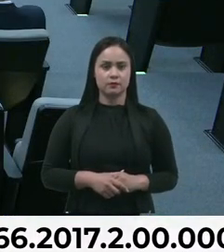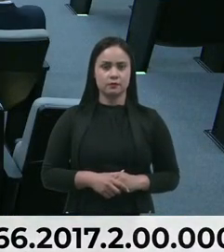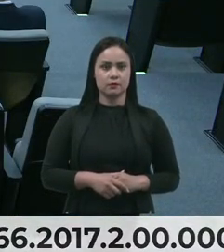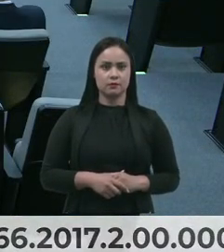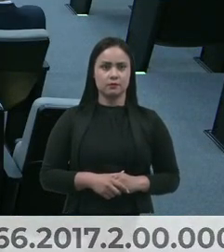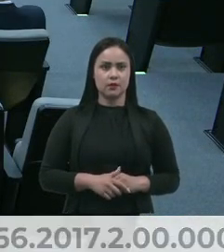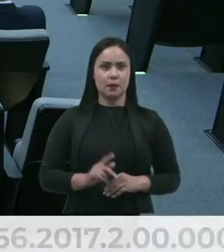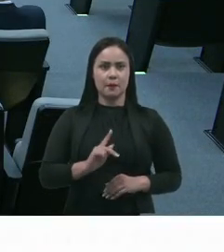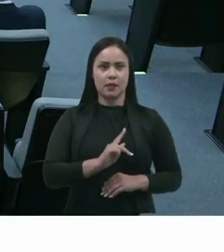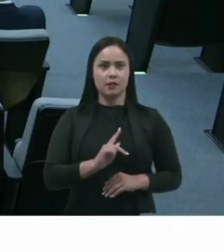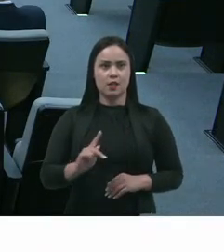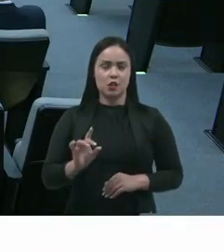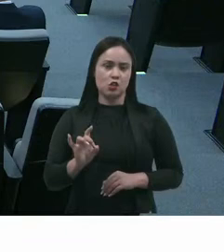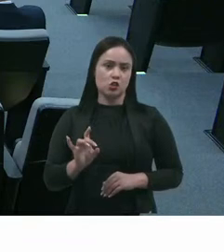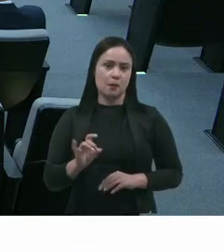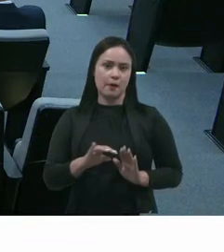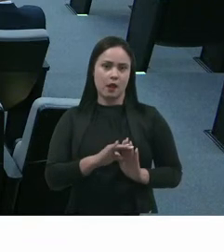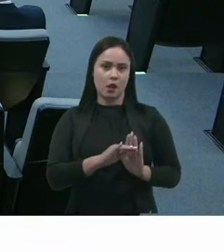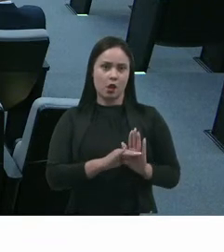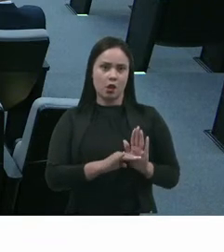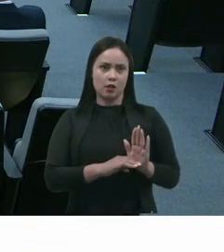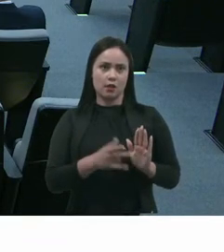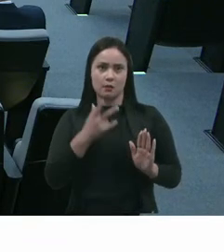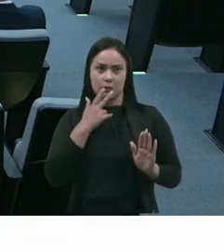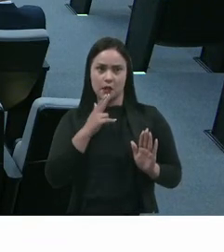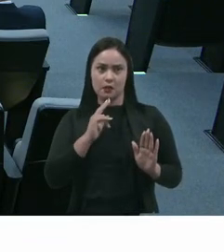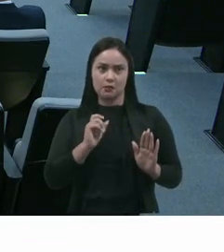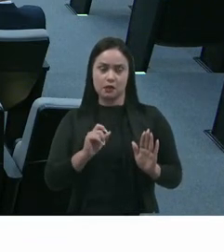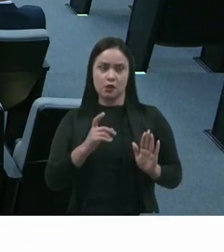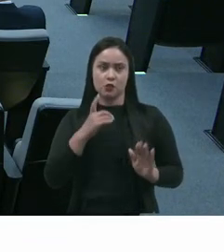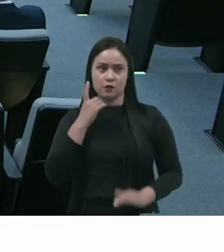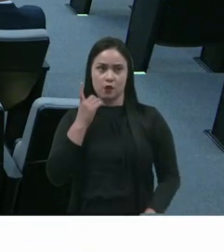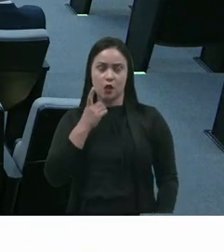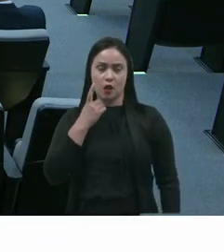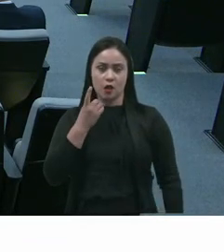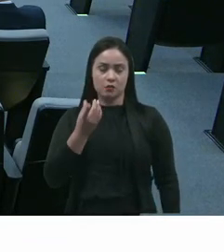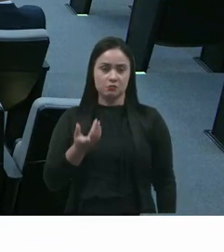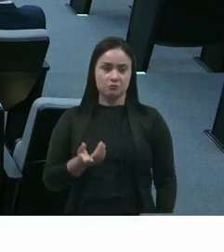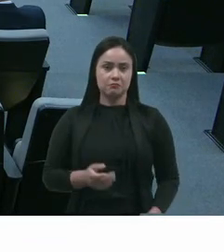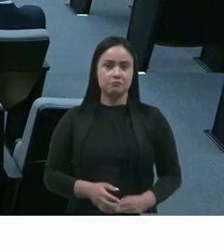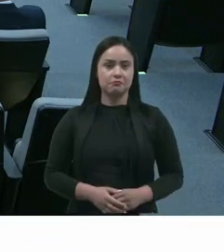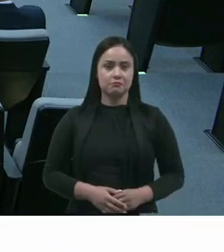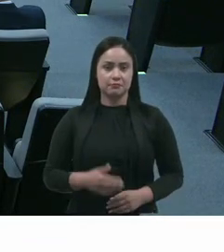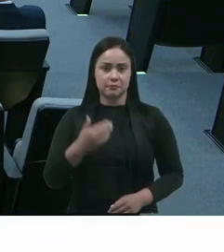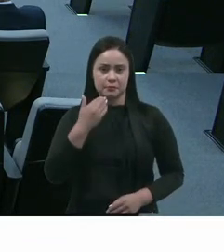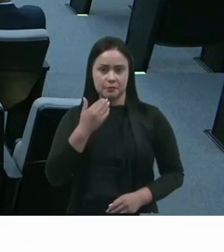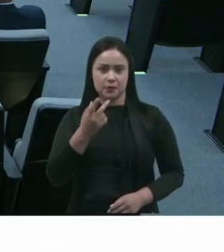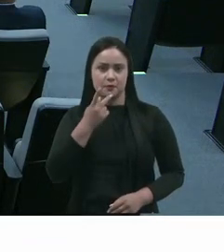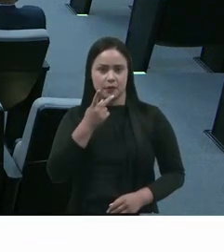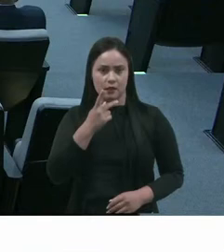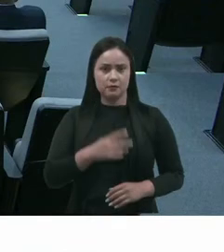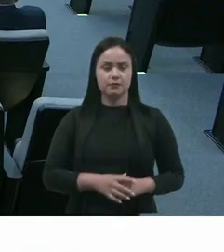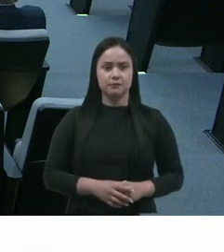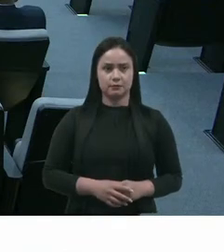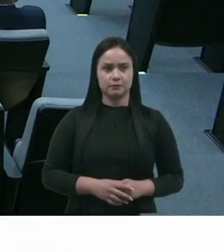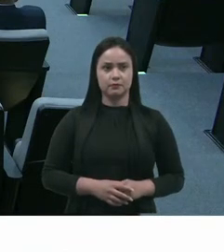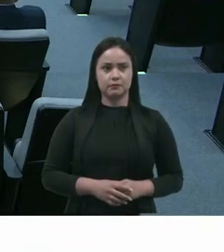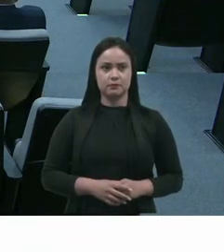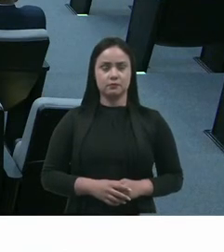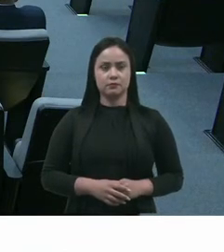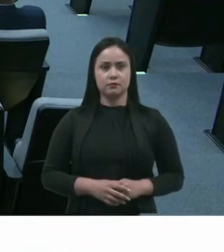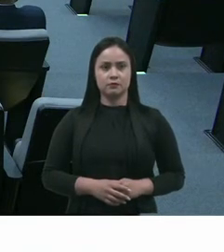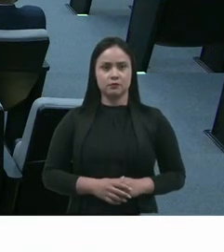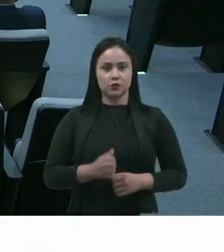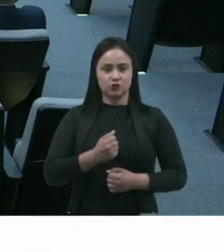Vamos. Senhora presidente, apenas pela ordem, me parece que o advogado pede a palavra através